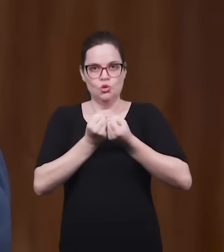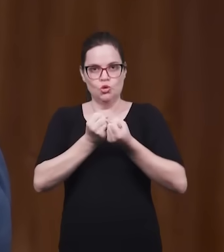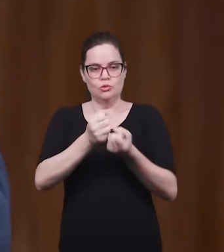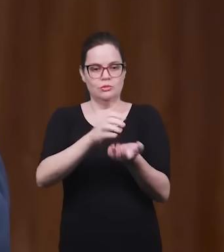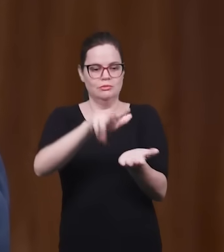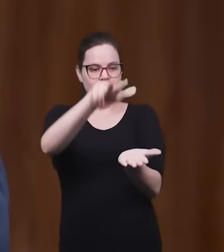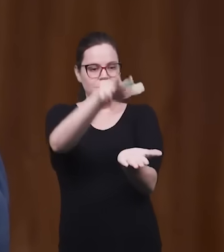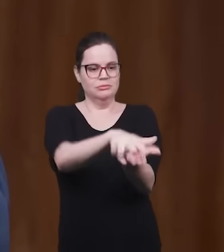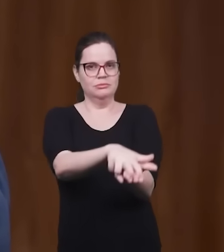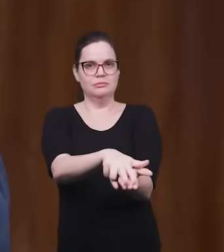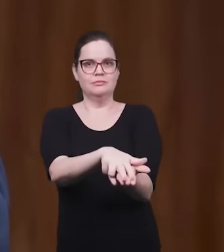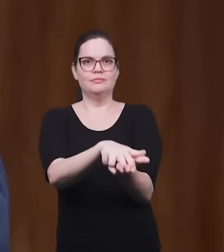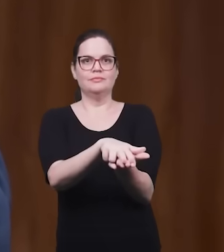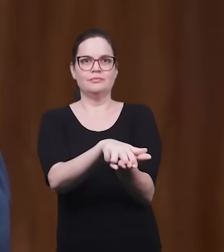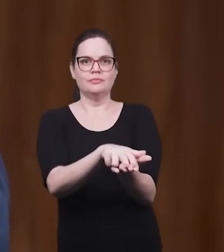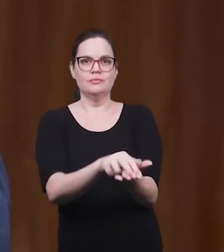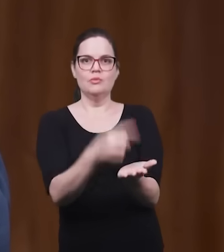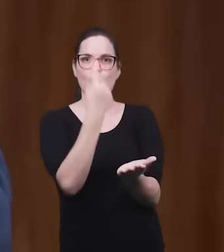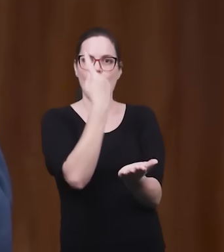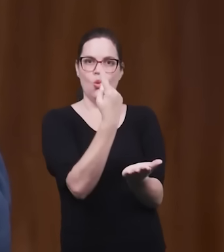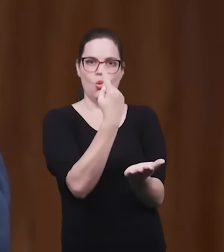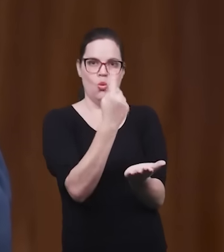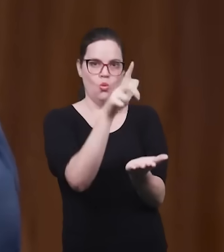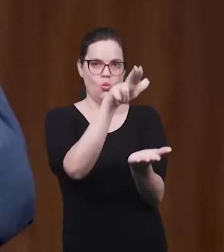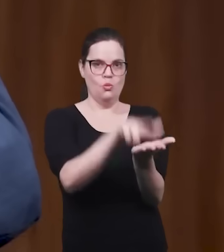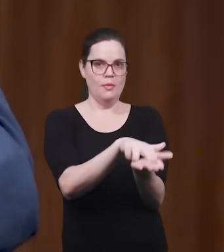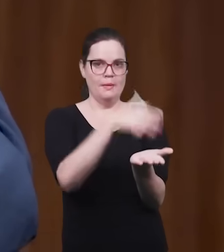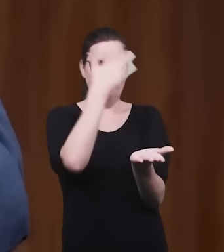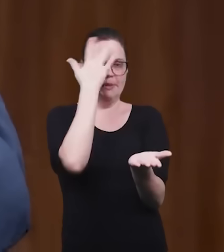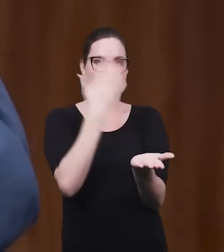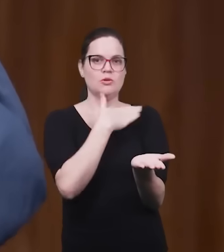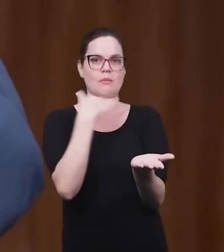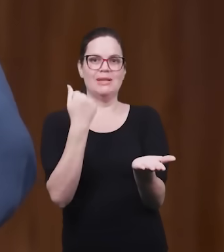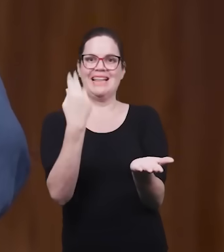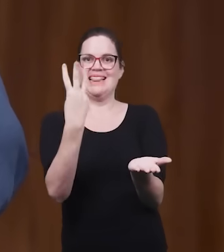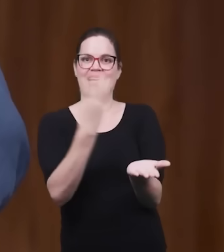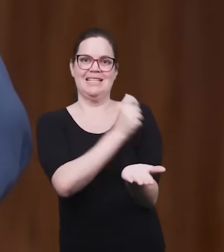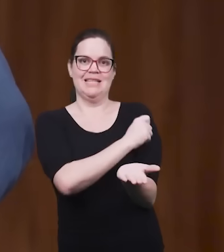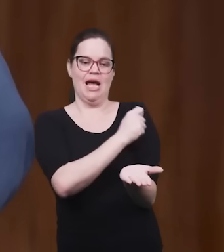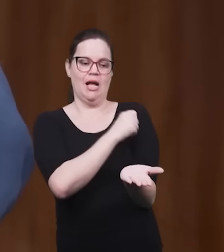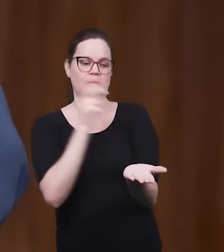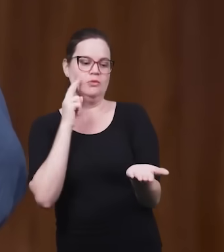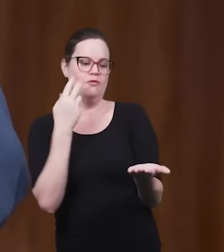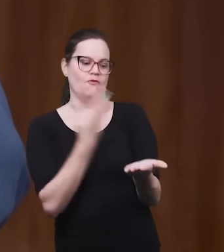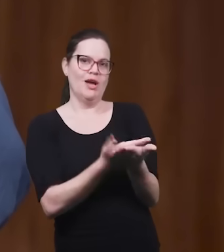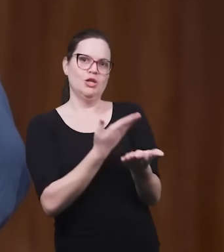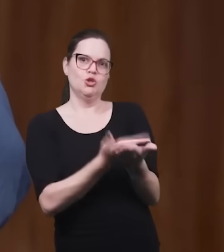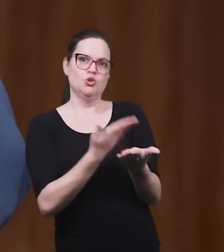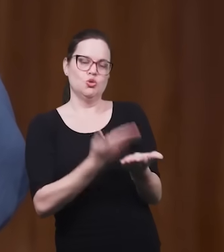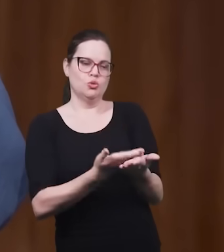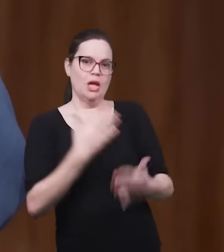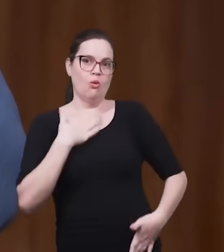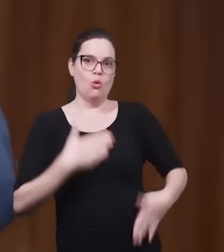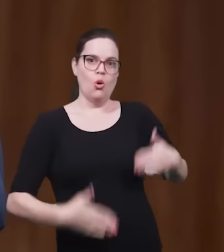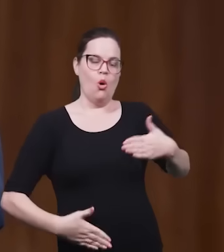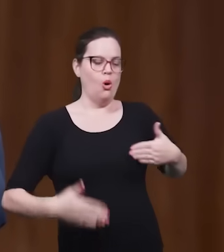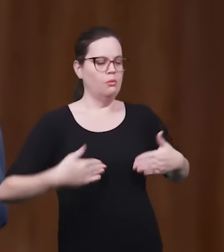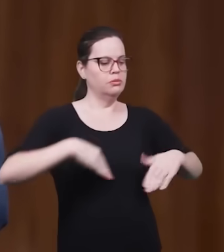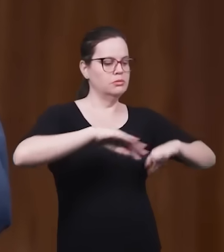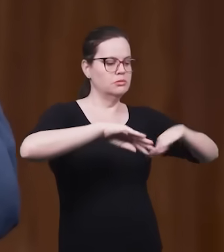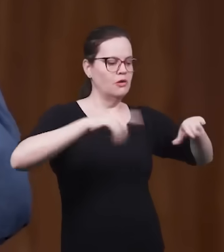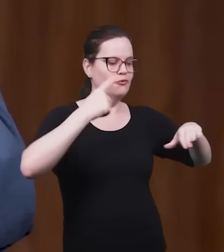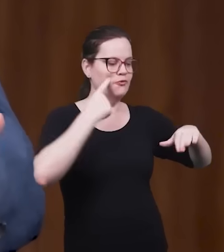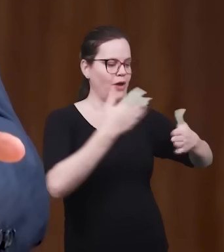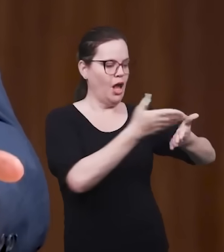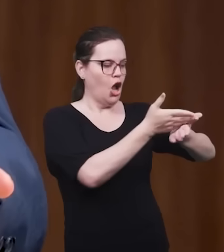alunos, uma peça para 3 alunos. Tal. Você tem que estudar aquela peça o ano todo, parte por parte,